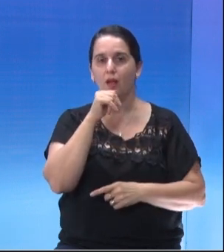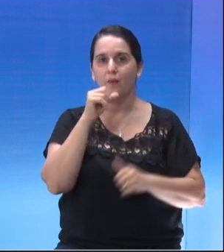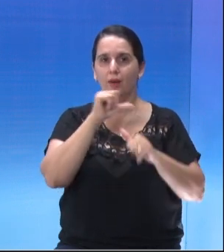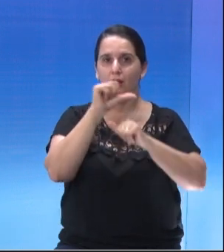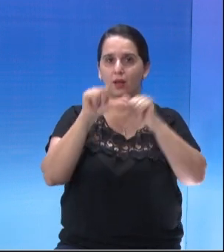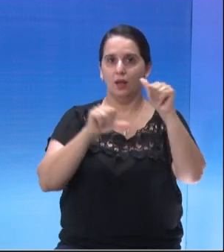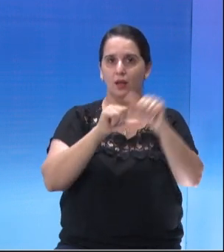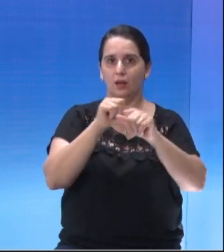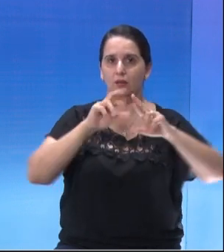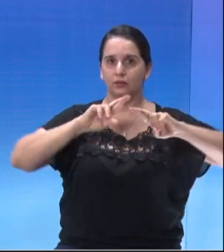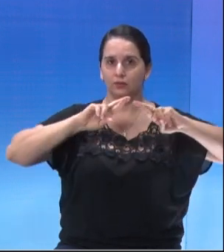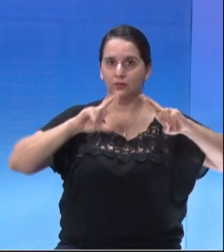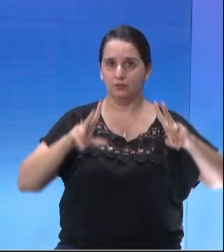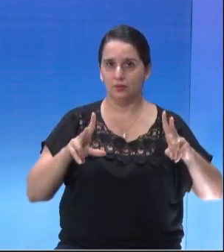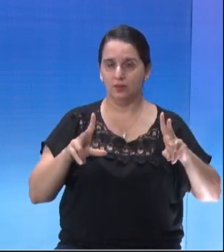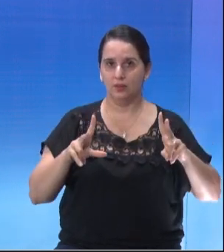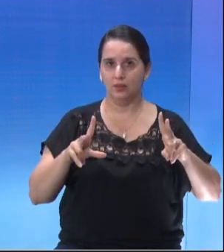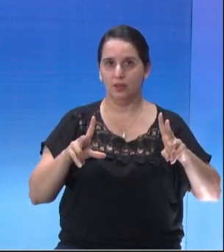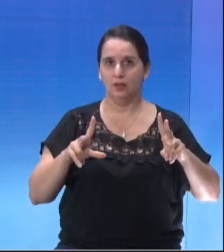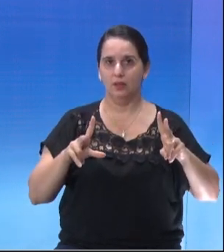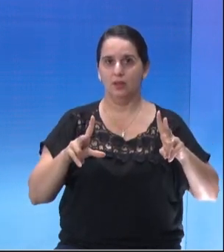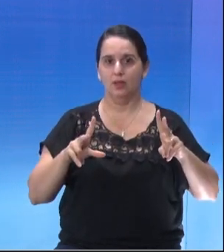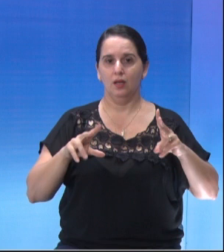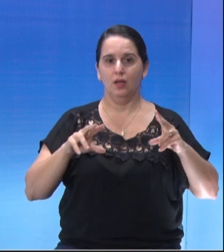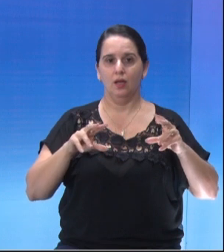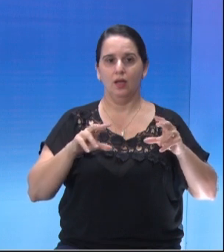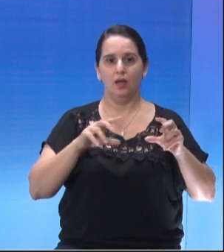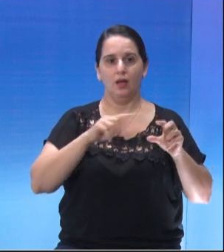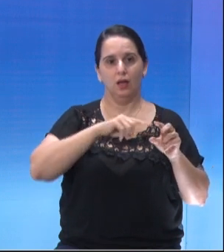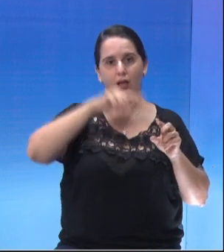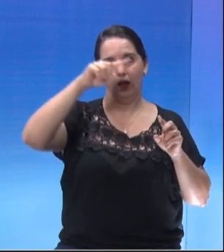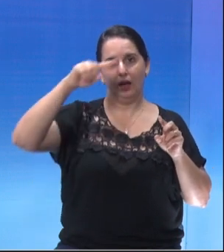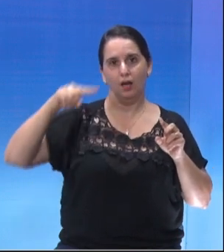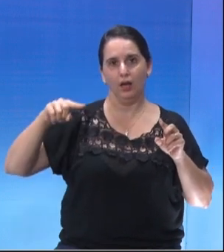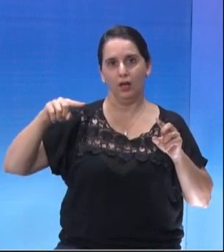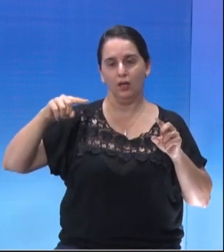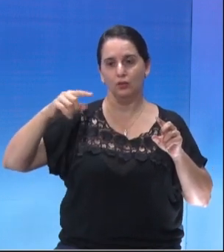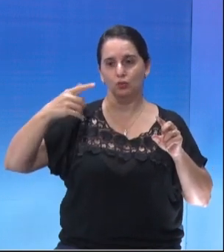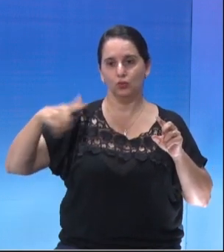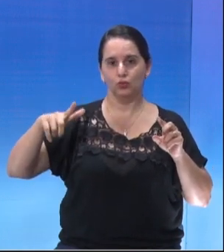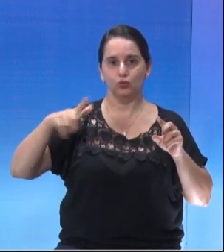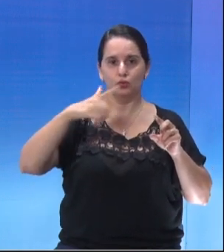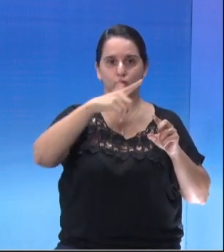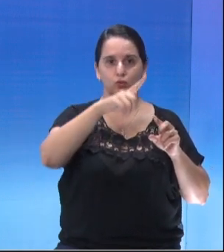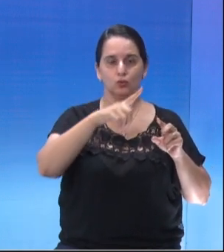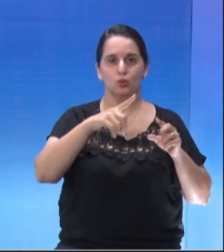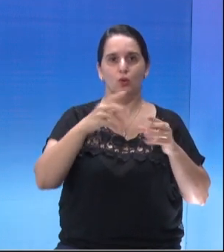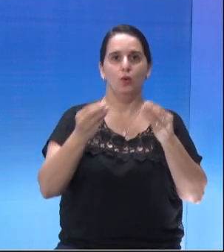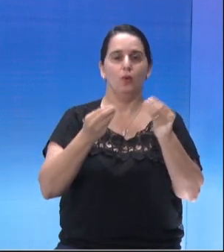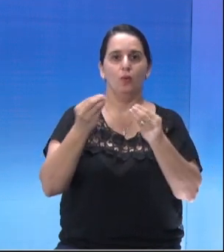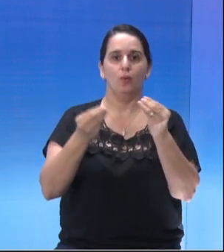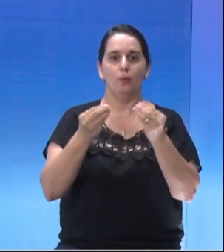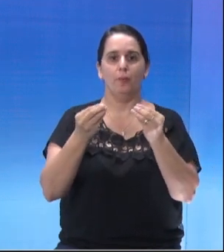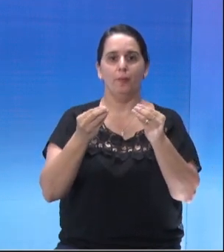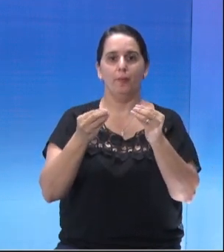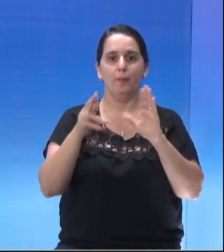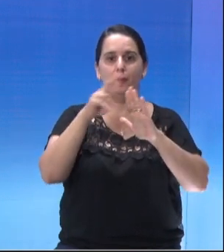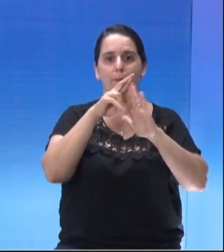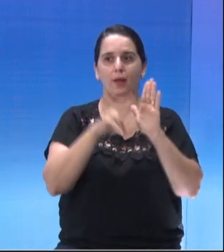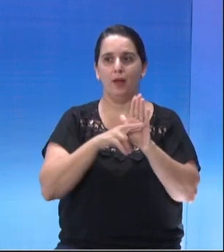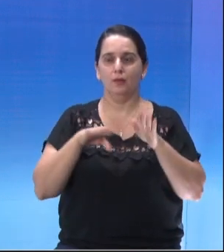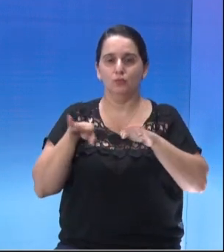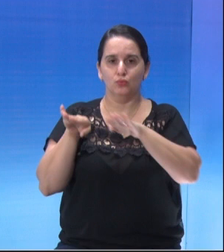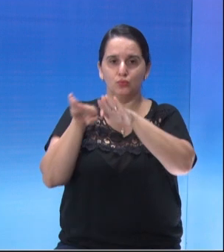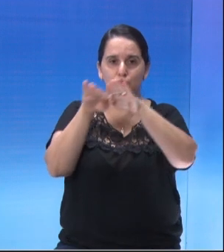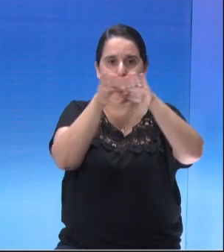que, devido a essa diferença de eletronegatividade, a distribuição de suas cargas não seguem um